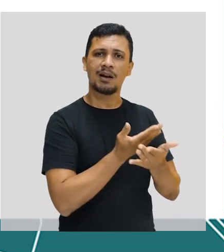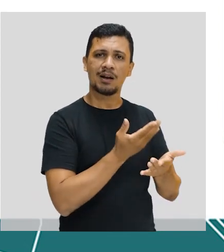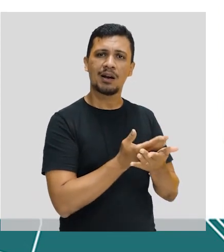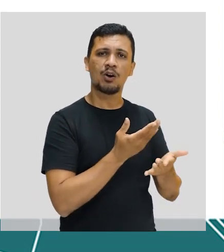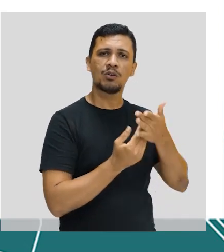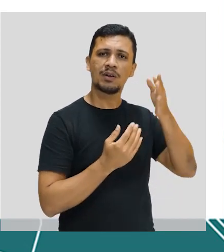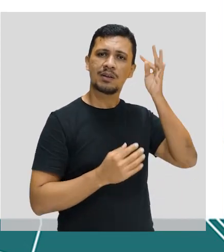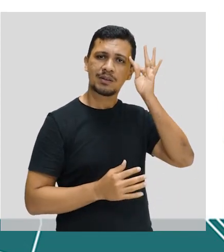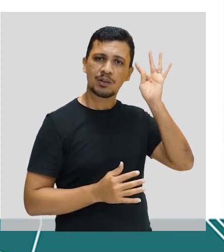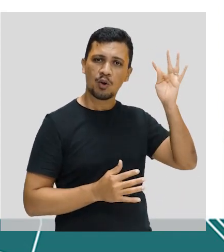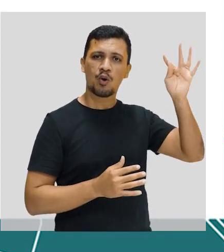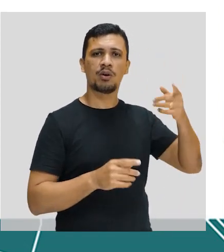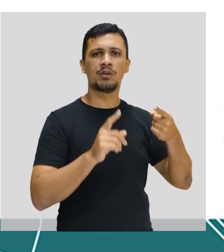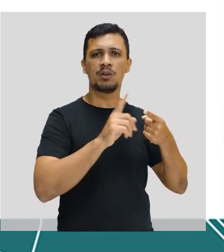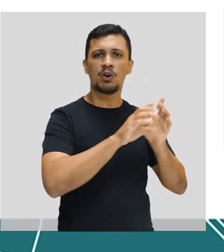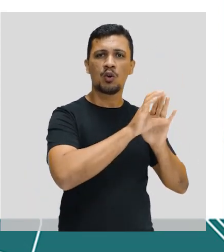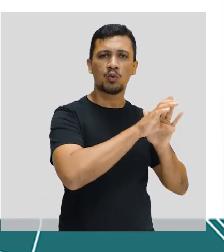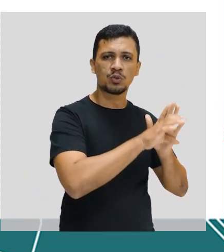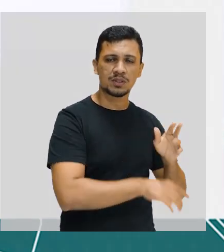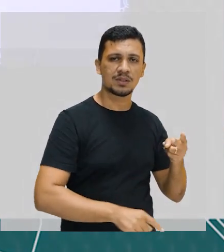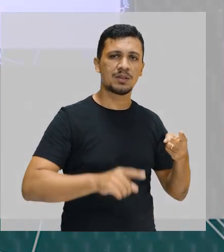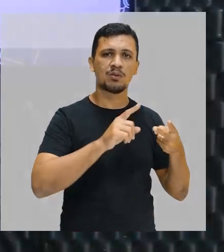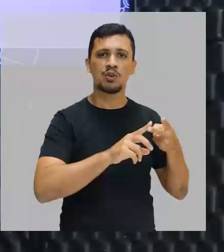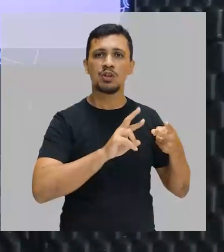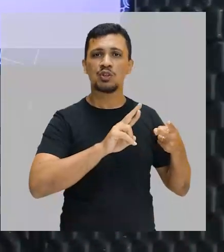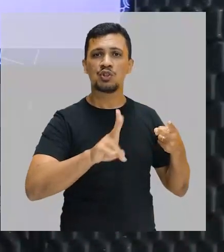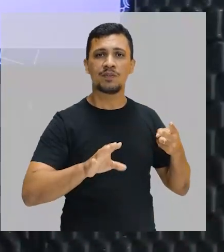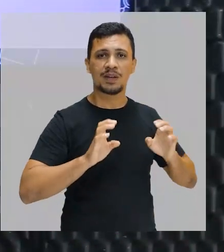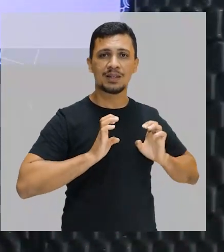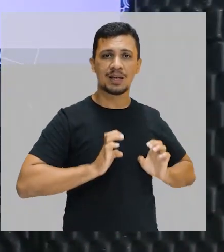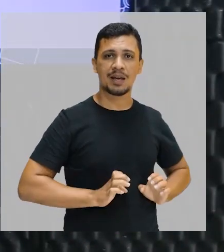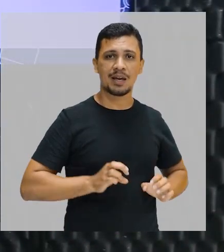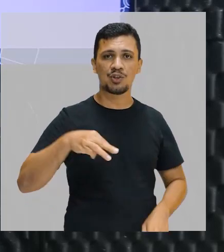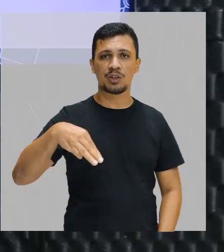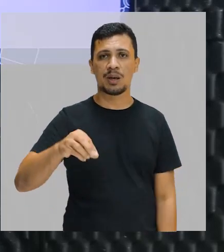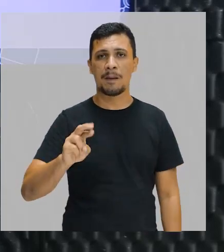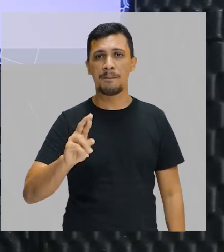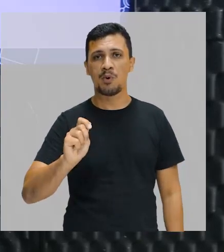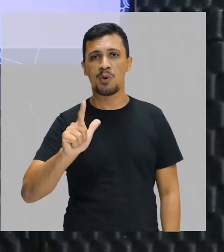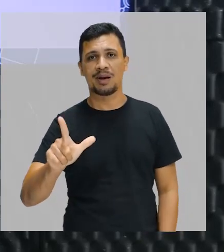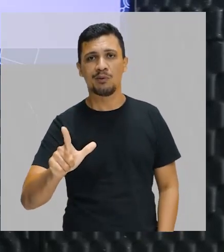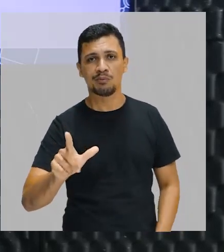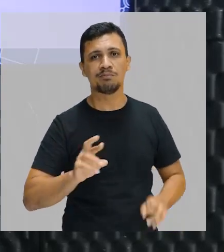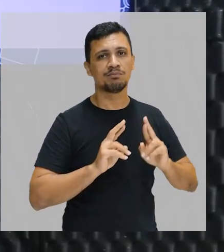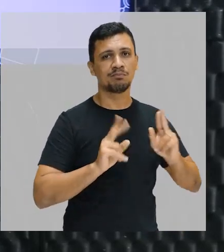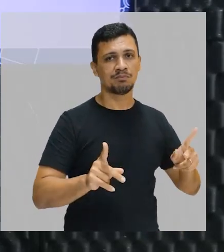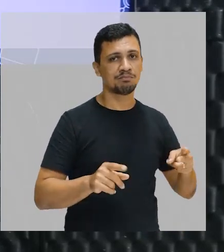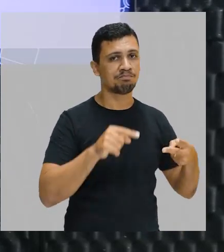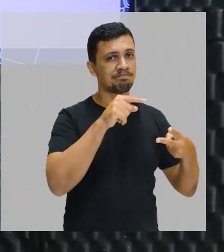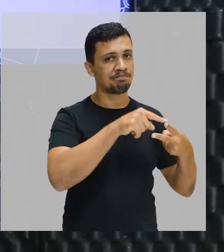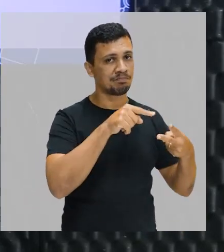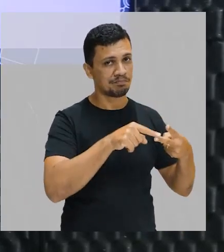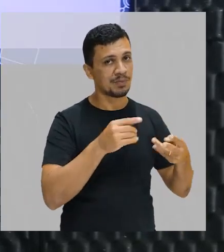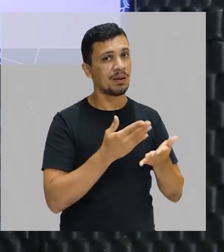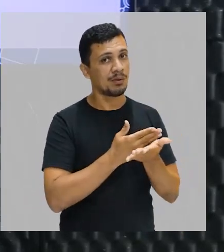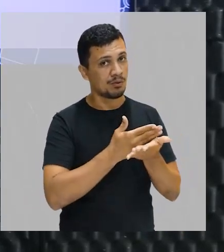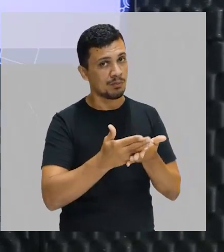Conceituação de ética, diferenciação entre ética e moral. Estes elementos que são tão fundamentais para que você possa iniciar a